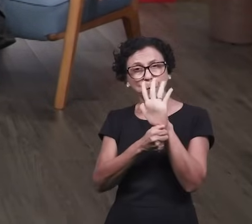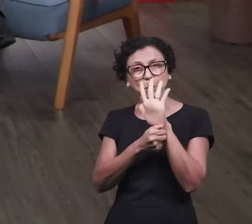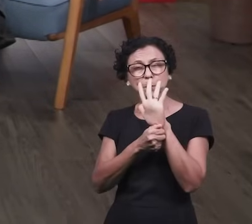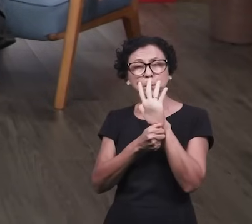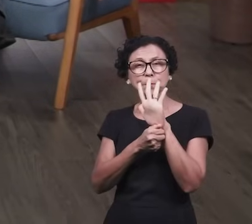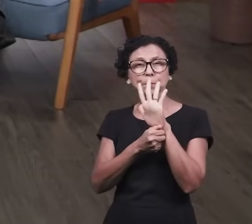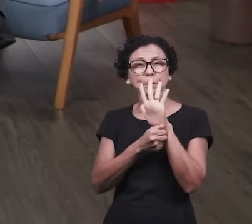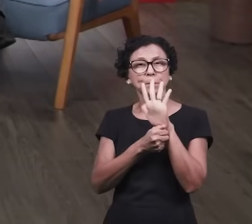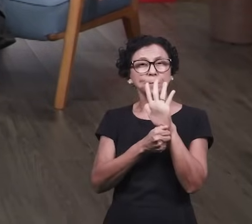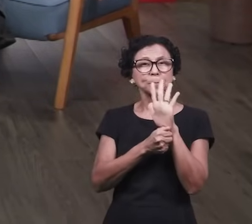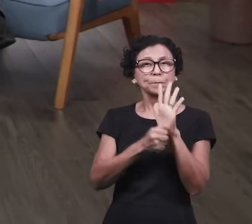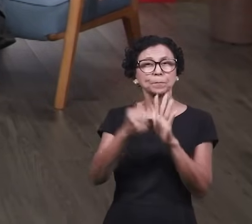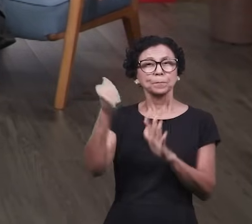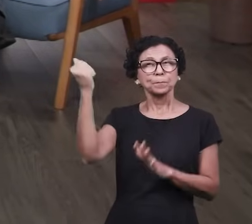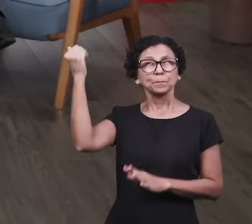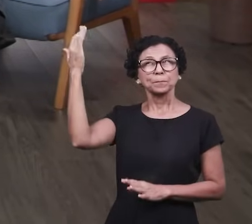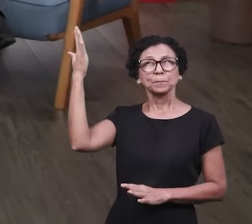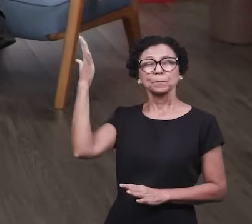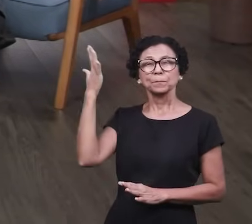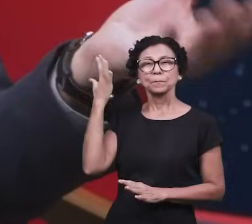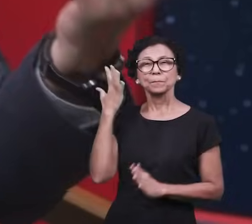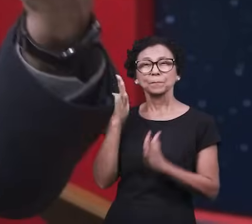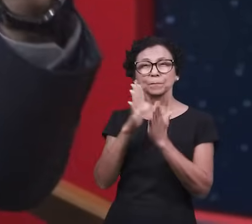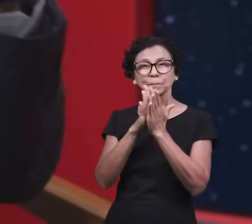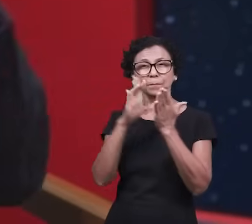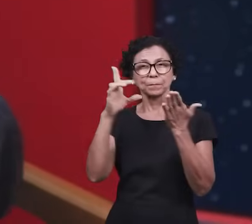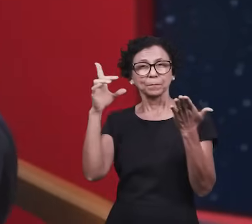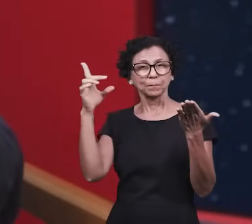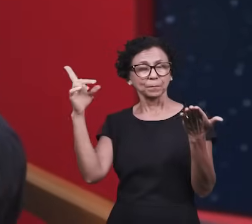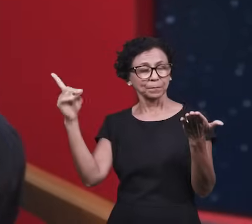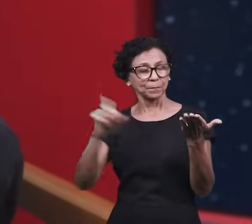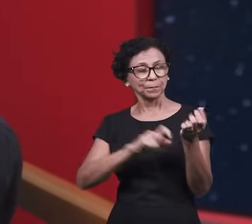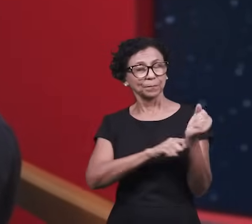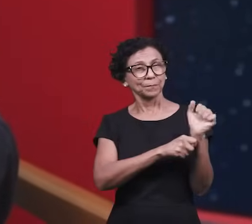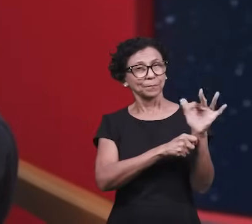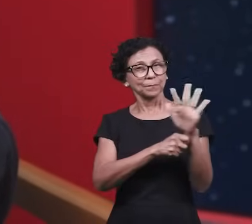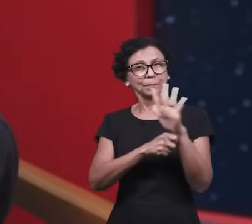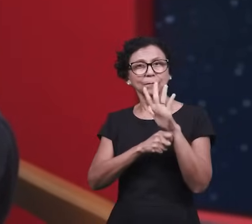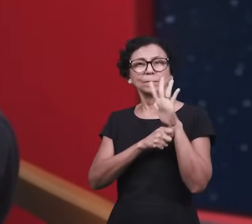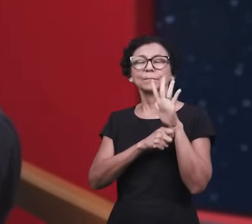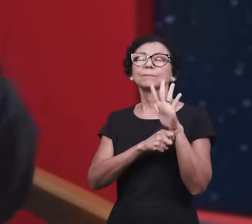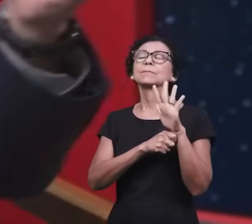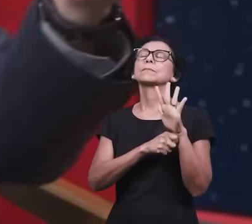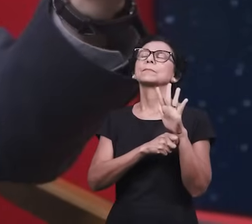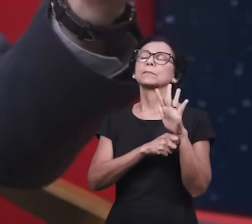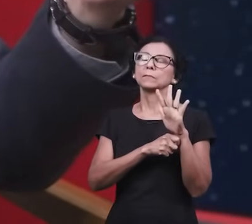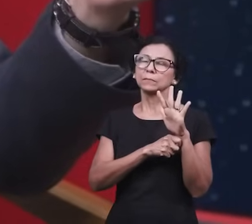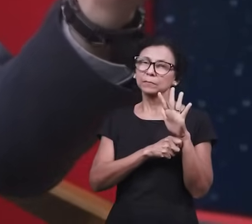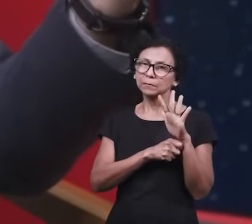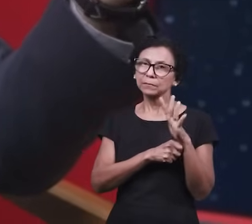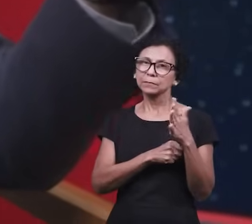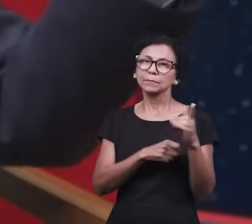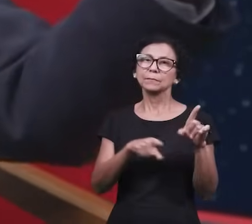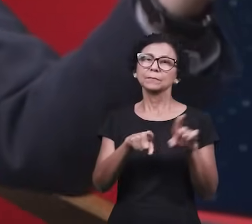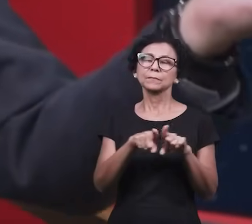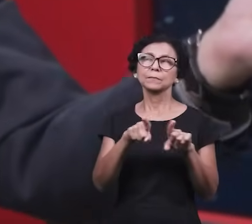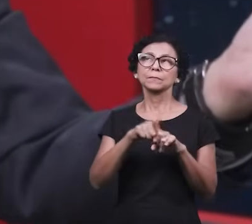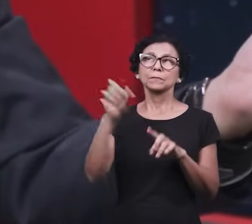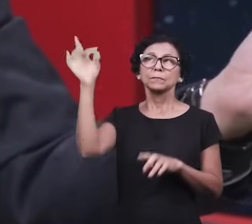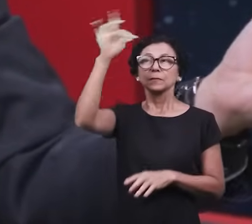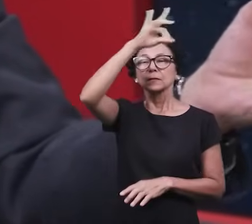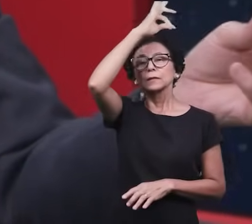letra, ele abre a letra trazendo a revelação da palavra. O Espírito Santo